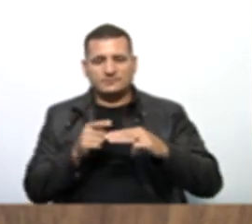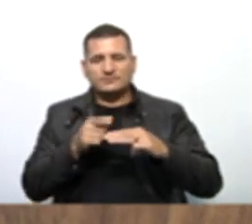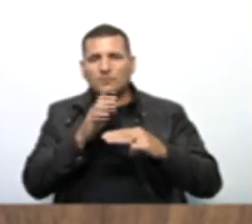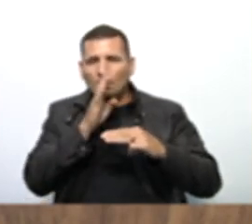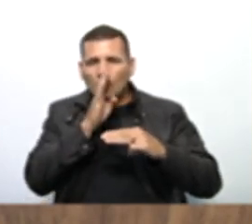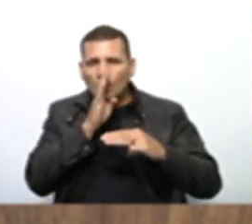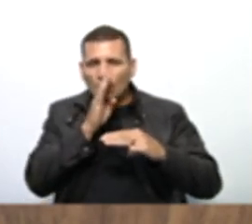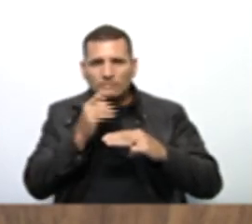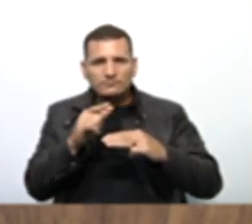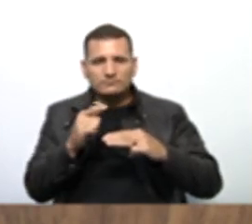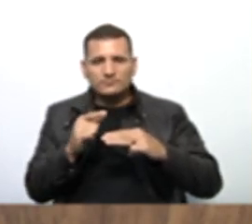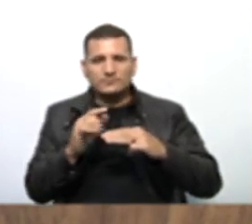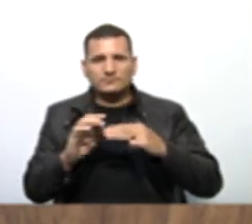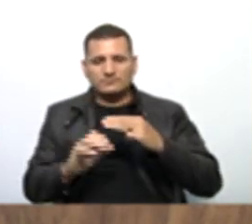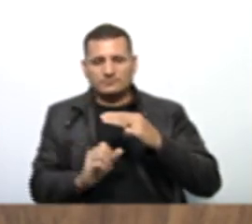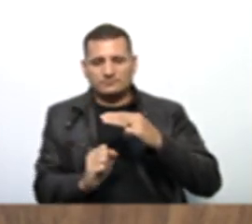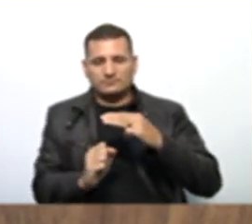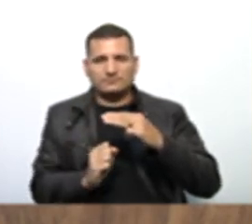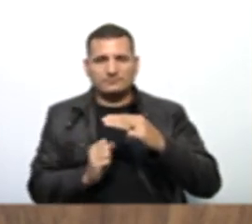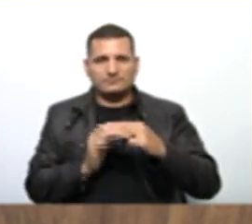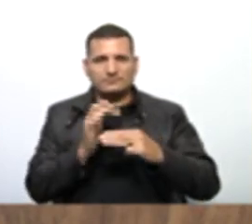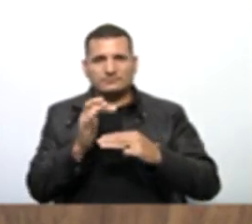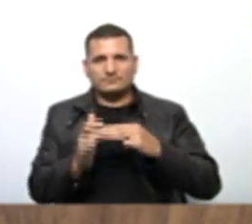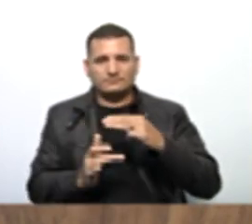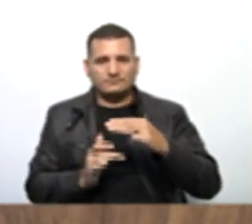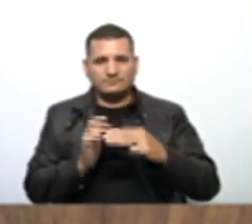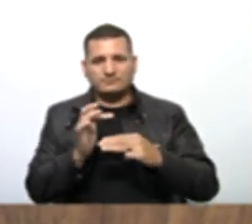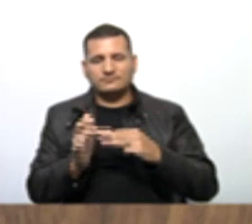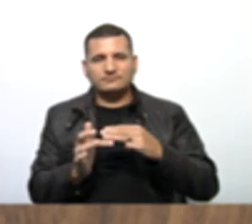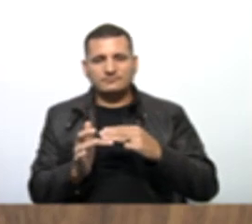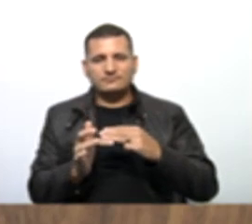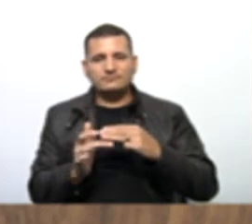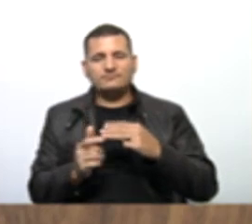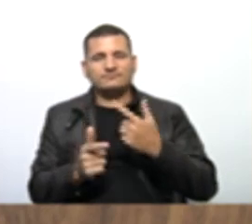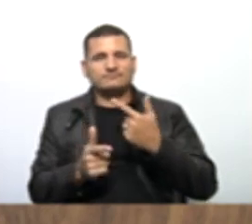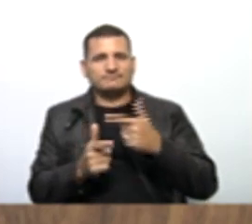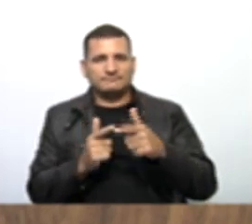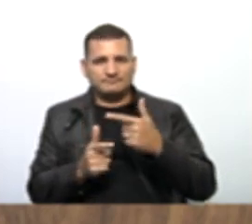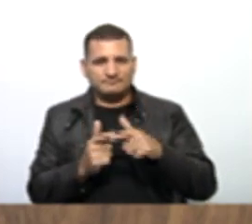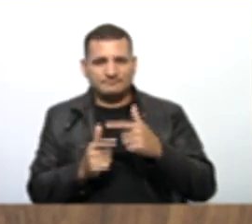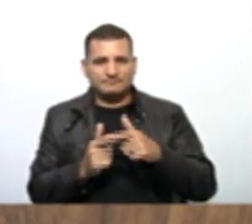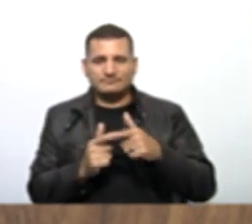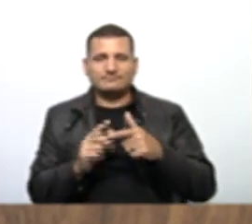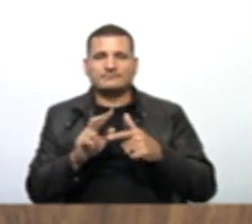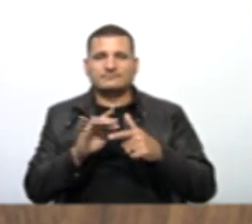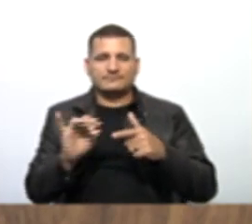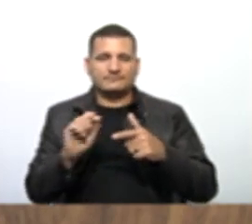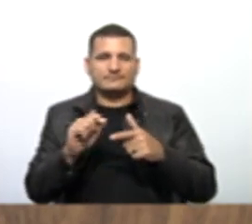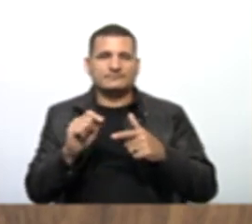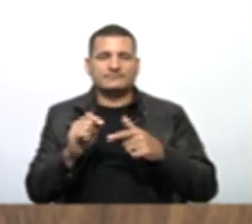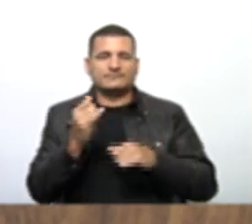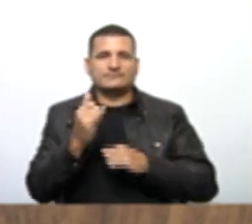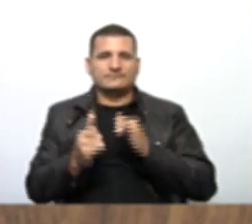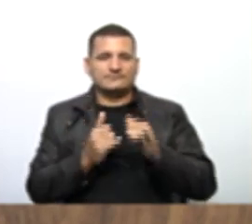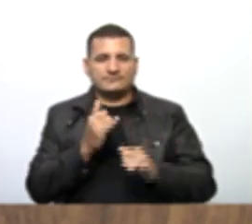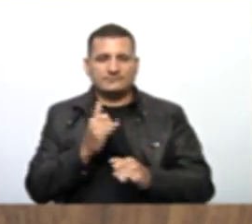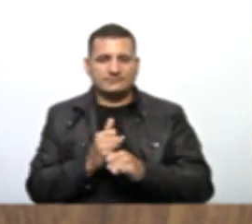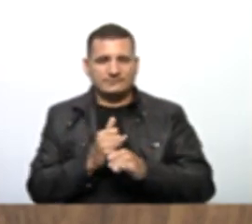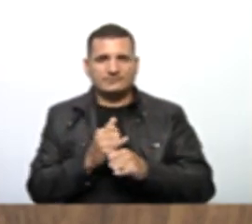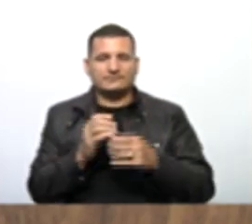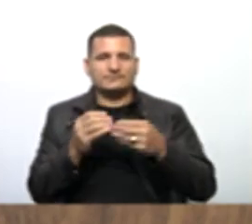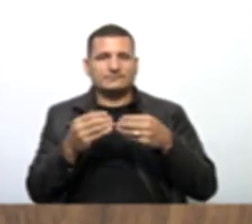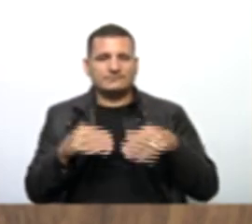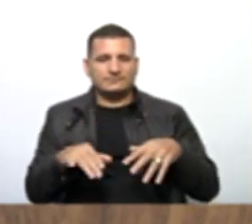metálica se ela não tiver encostando em todos os fios você vai ter redução de conectividade e vai ter problemas nisso e também